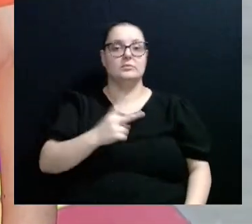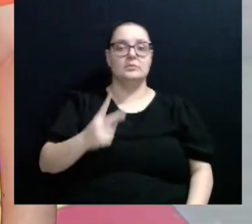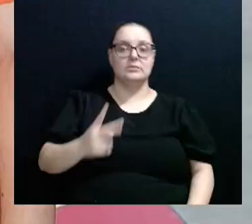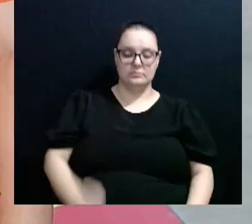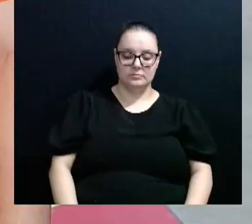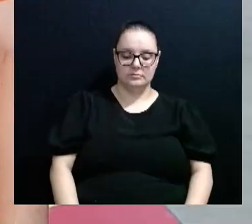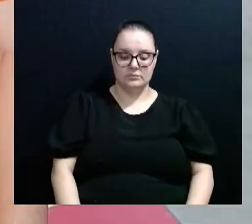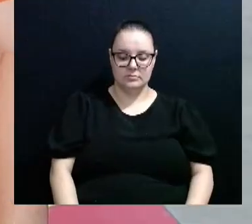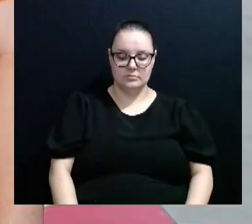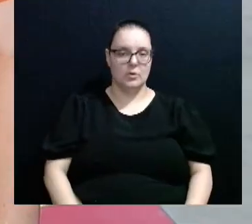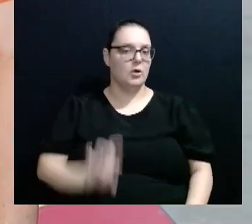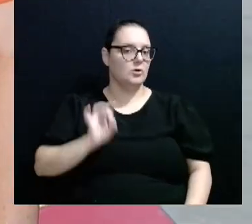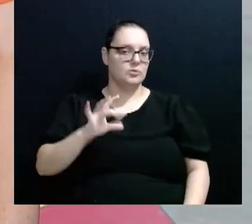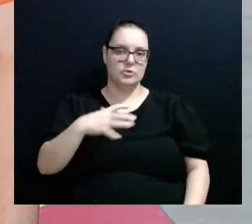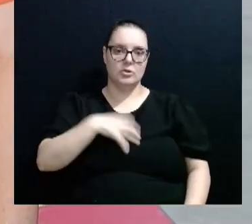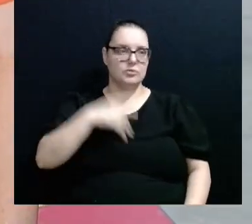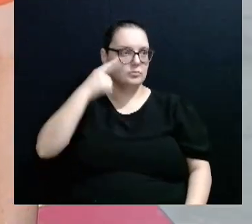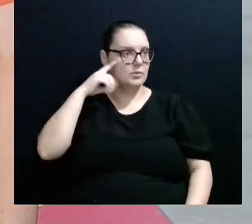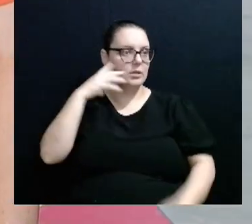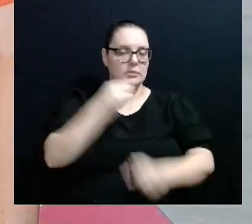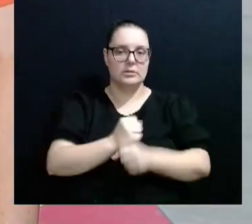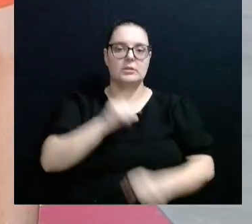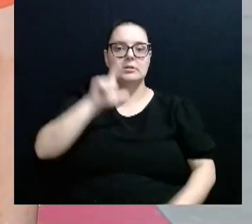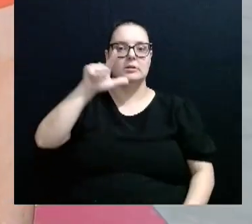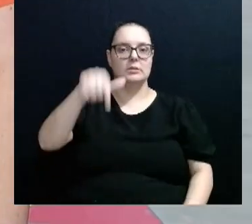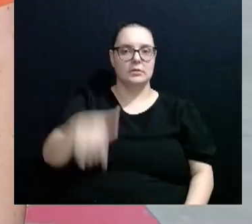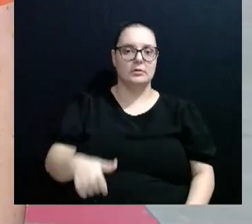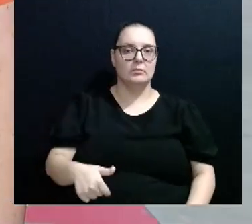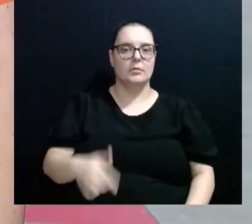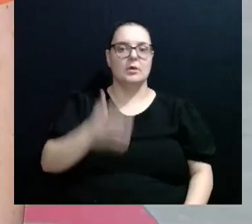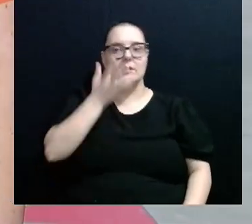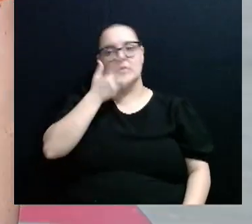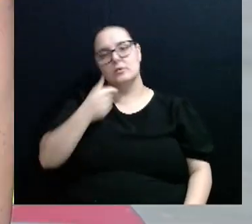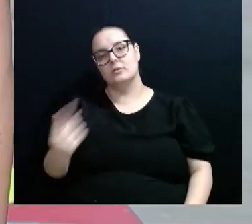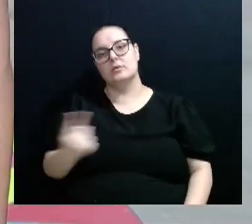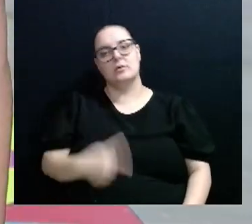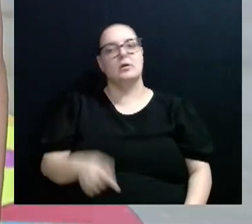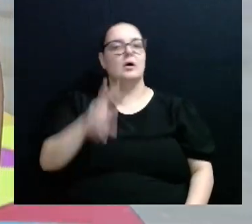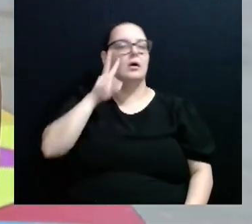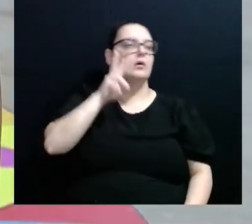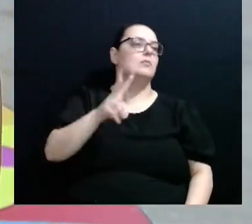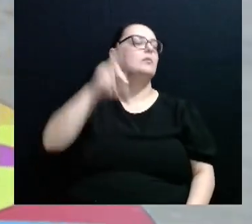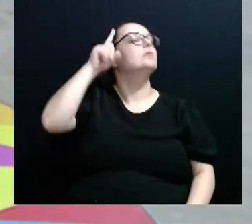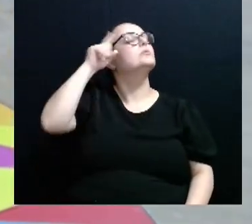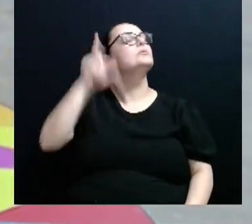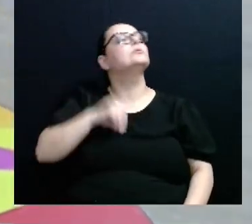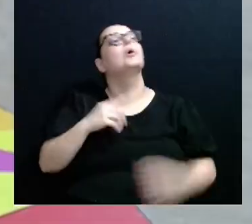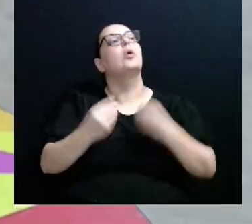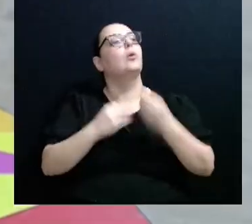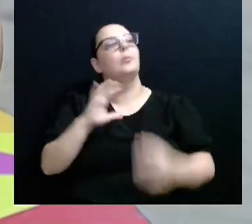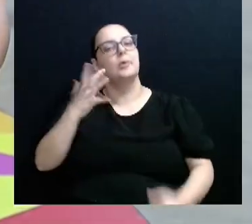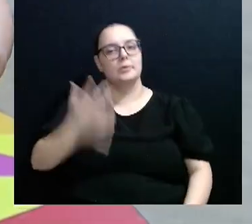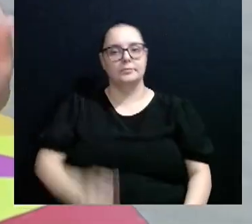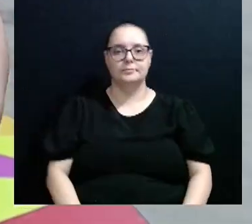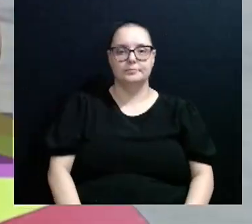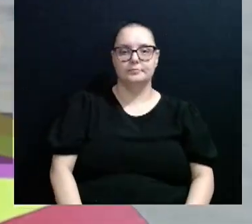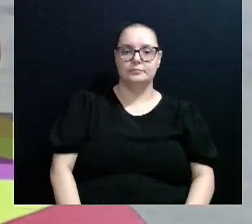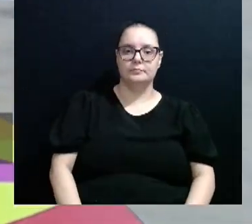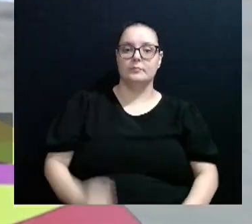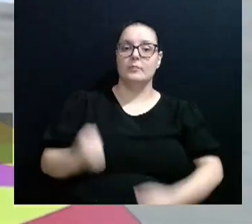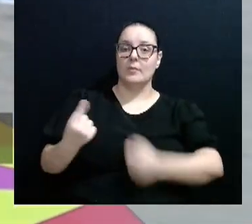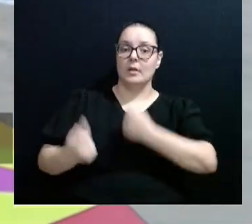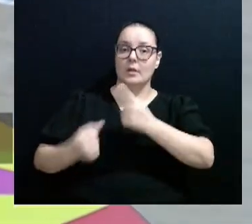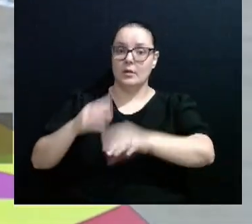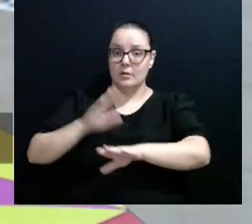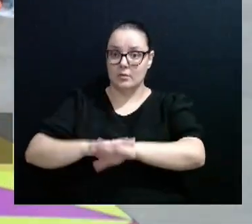de uma forma geral e depois as pessoas chegam aqui e veem no dia o que vai ter? Como funciona? Algumas atividades a gente muda